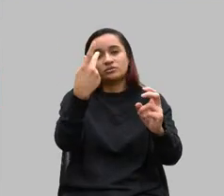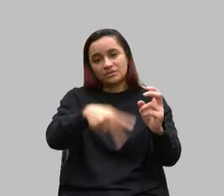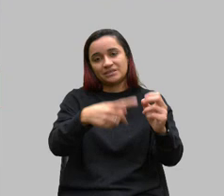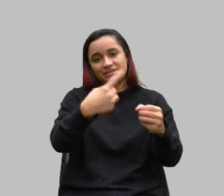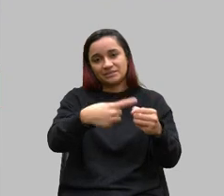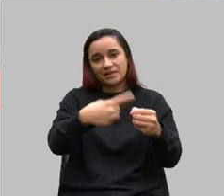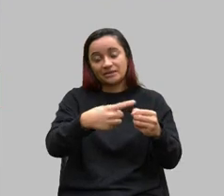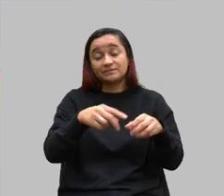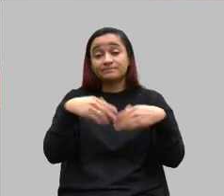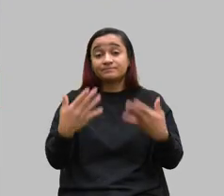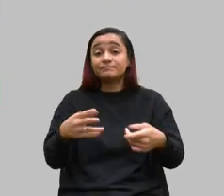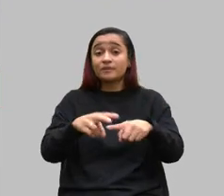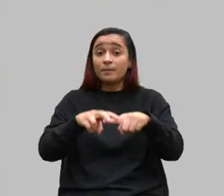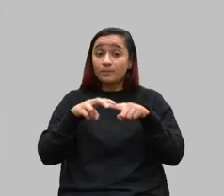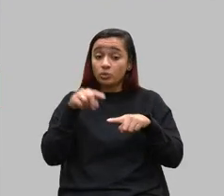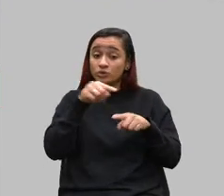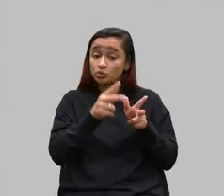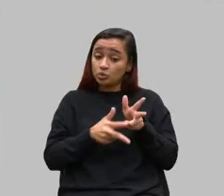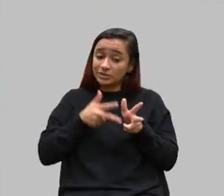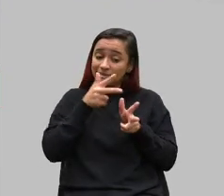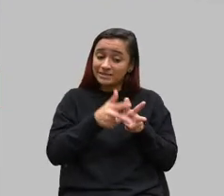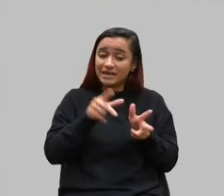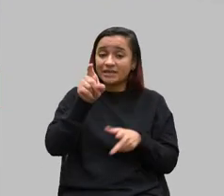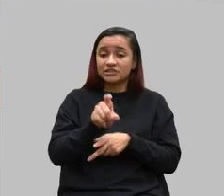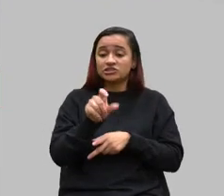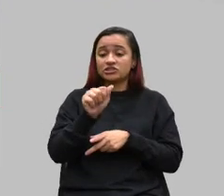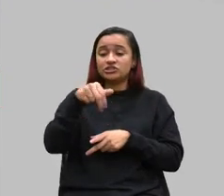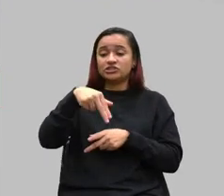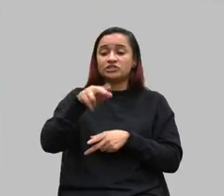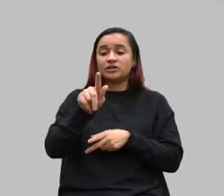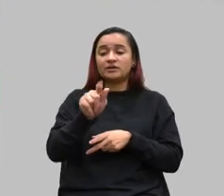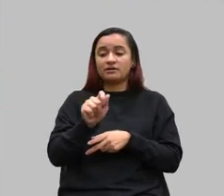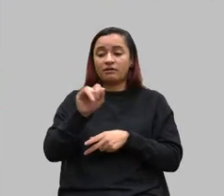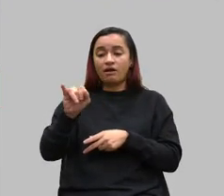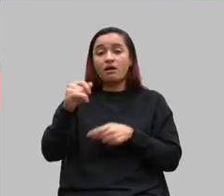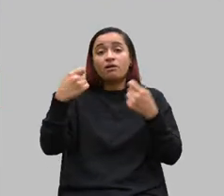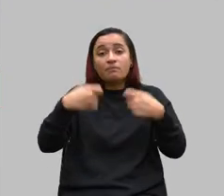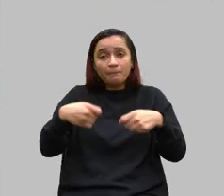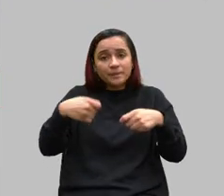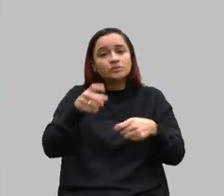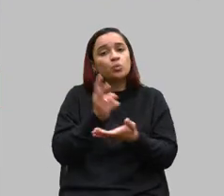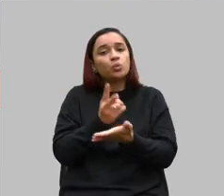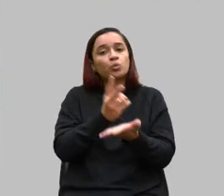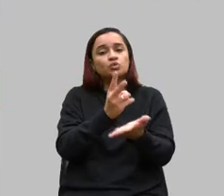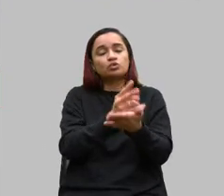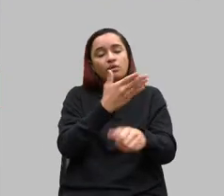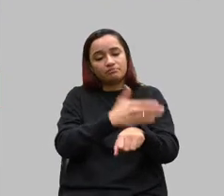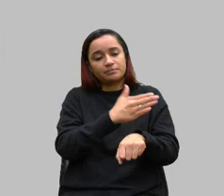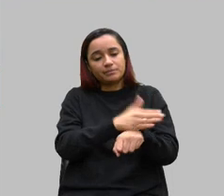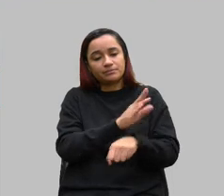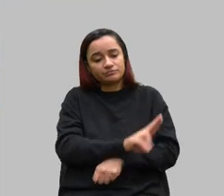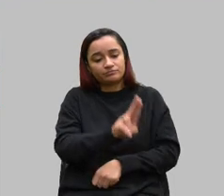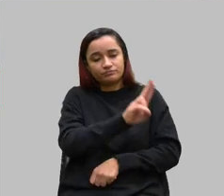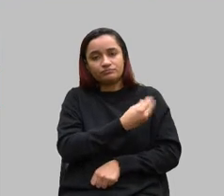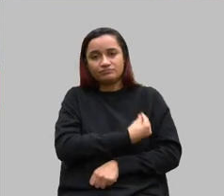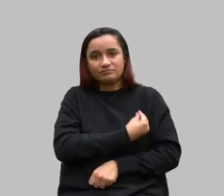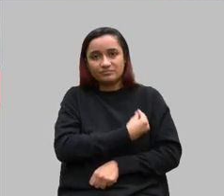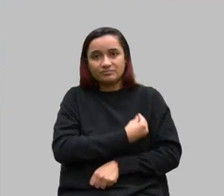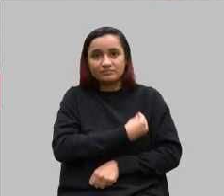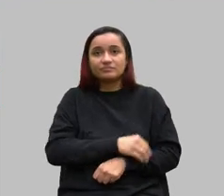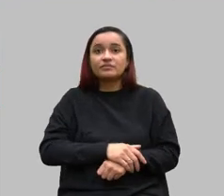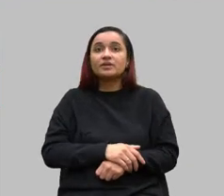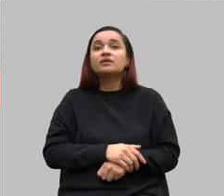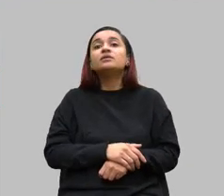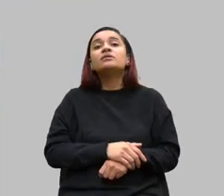considerações o trem Shangai deve ser mantido em circulação operado pela Rede Ferroviária Federal sa ou por